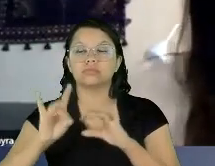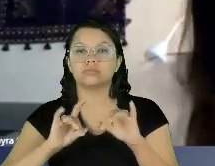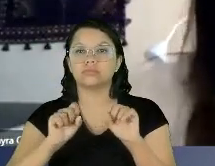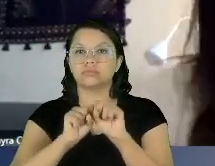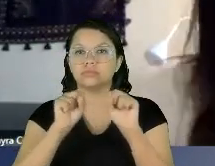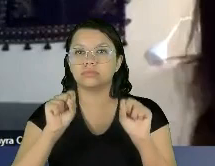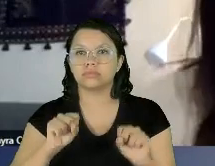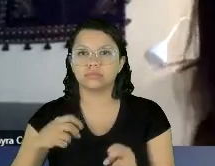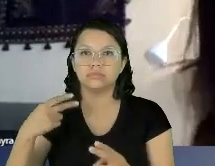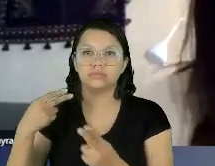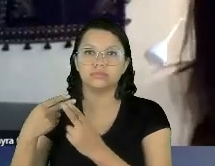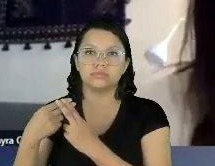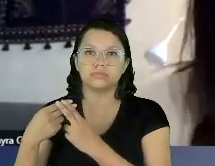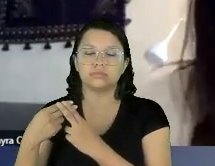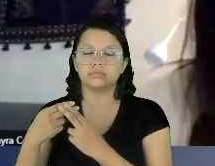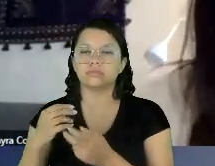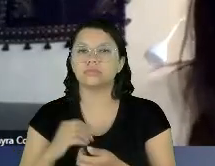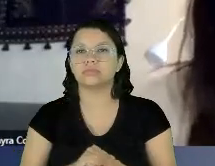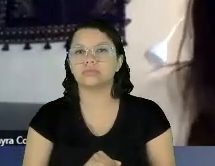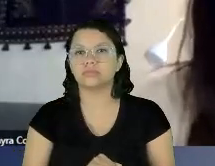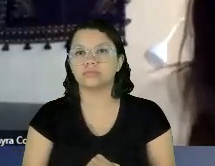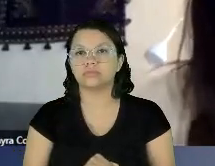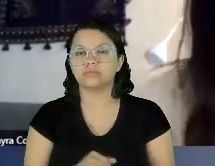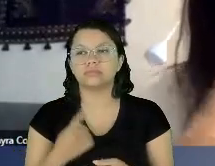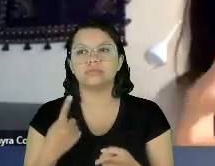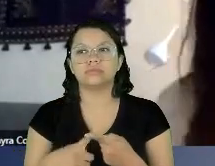negros, a seletividade do sistema penal.